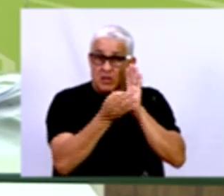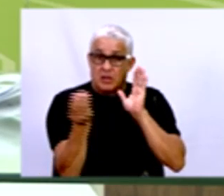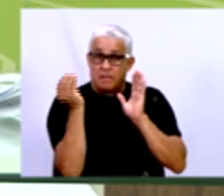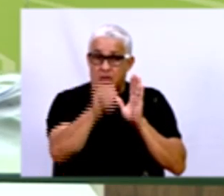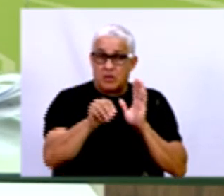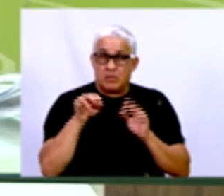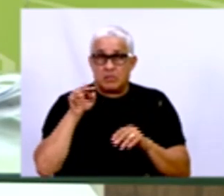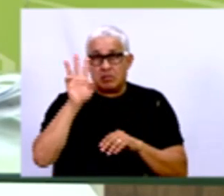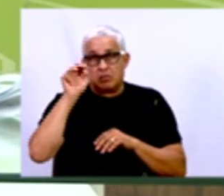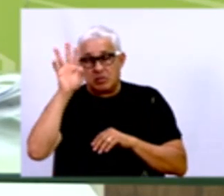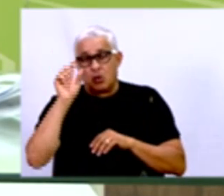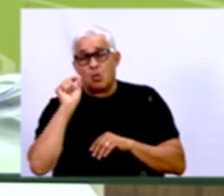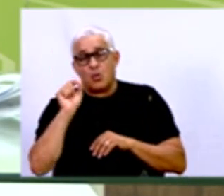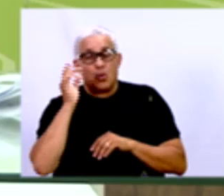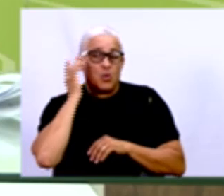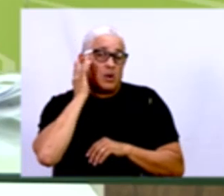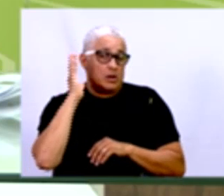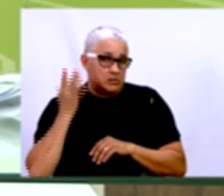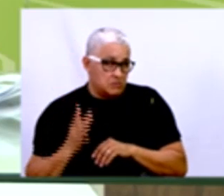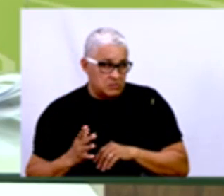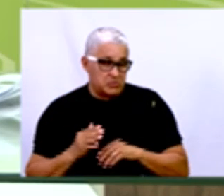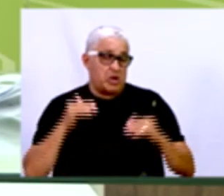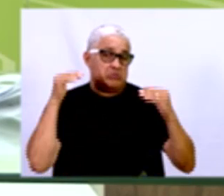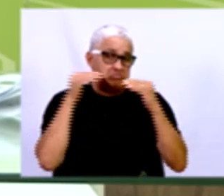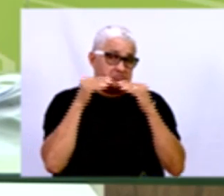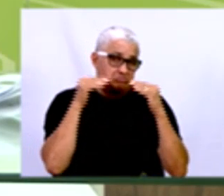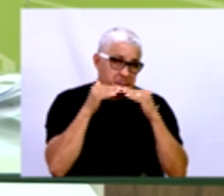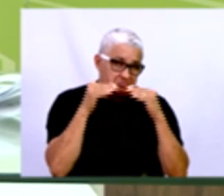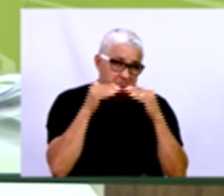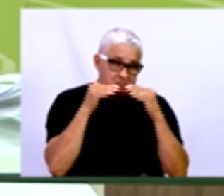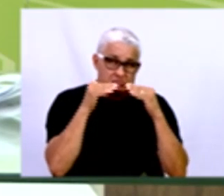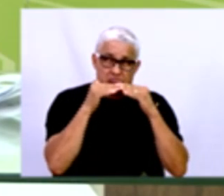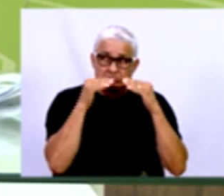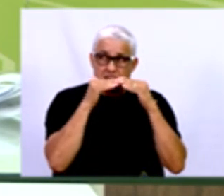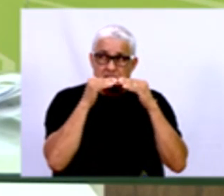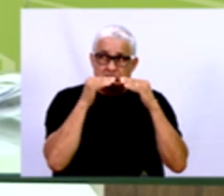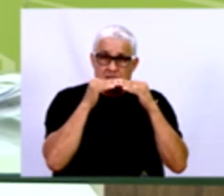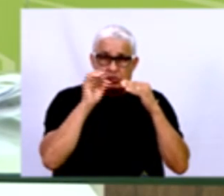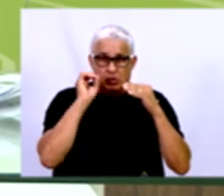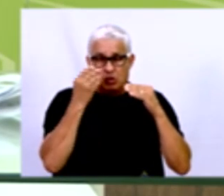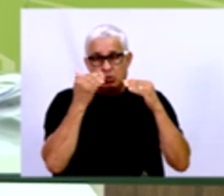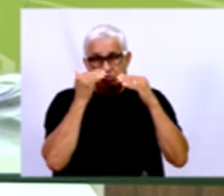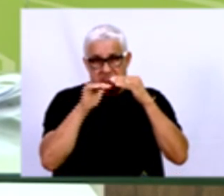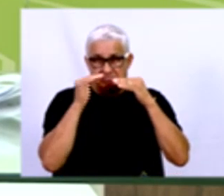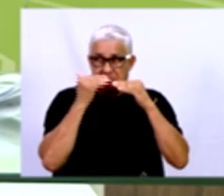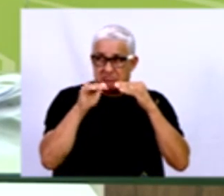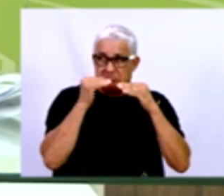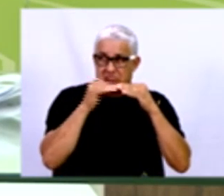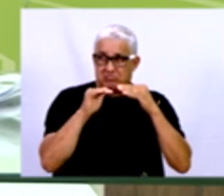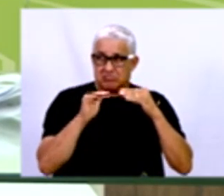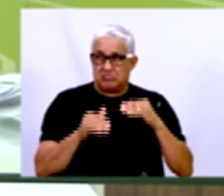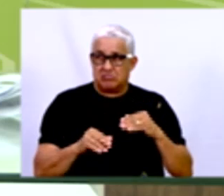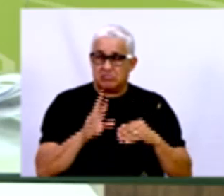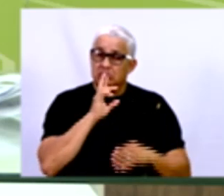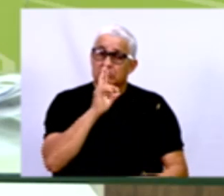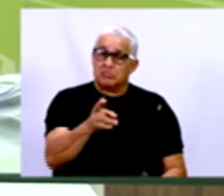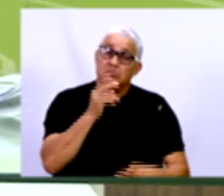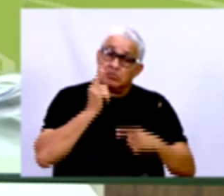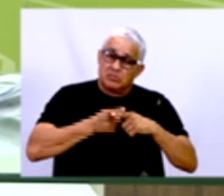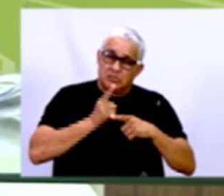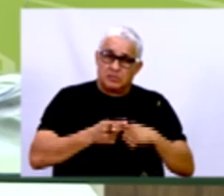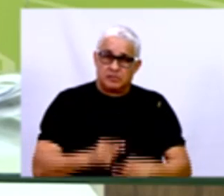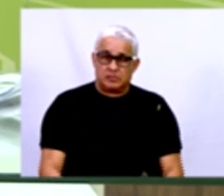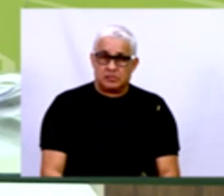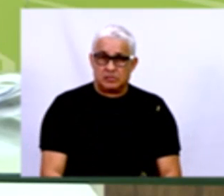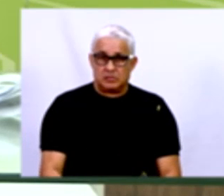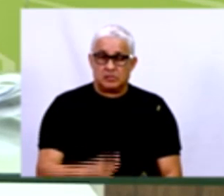dizendo o que você acha, se você concorda com esse decreto de lei ou não e responda o porquê.